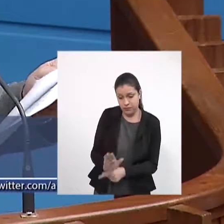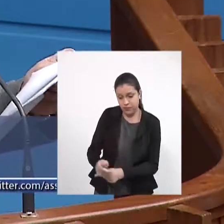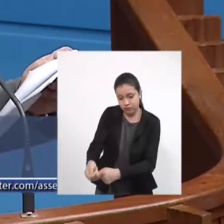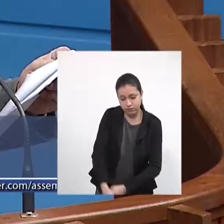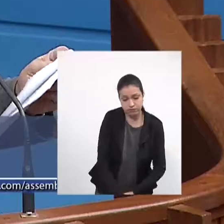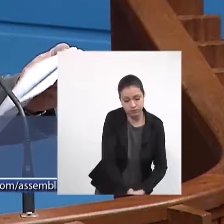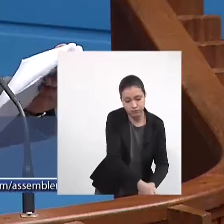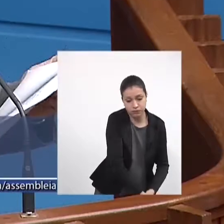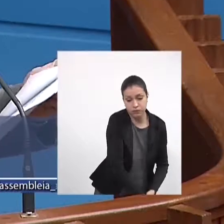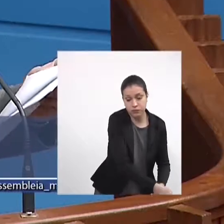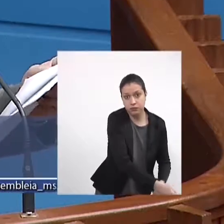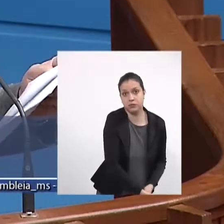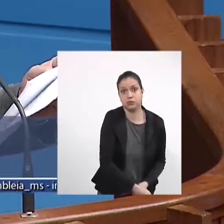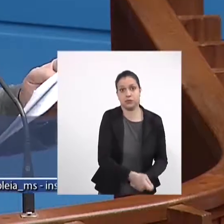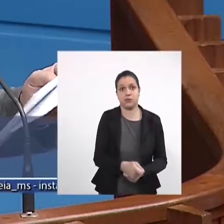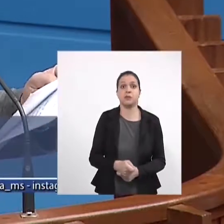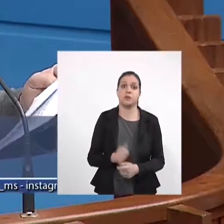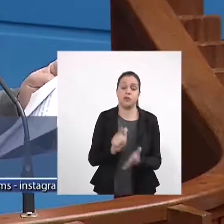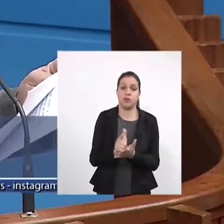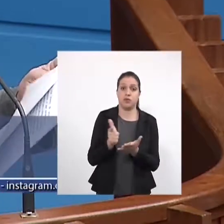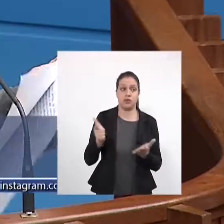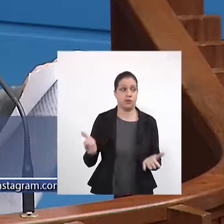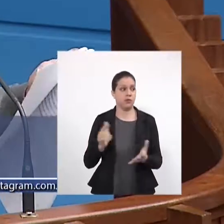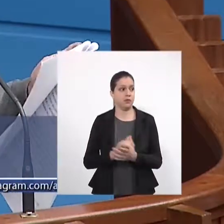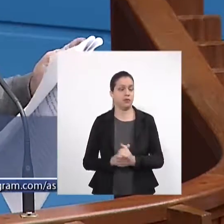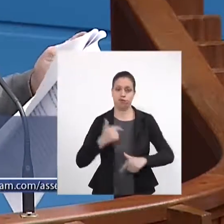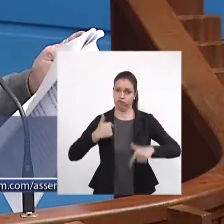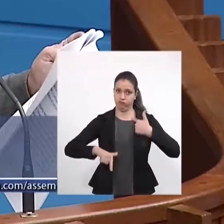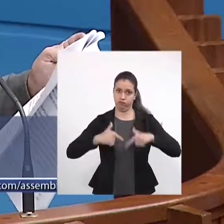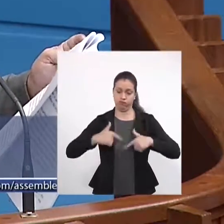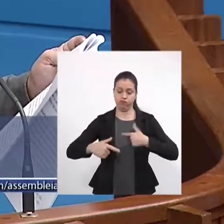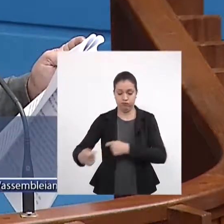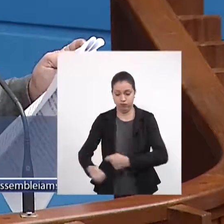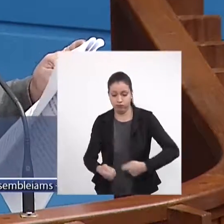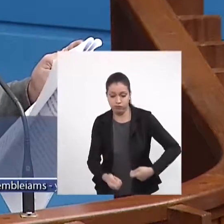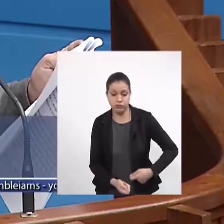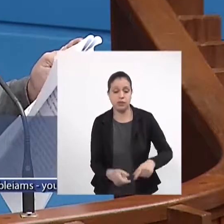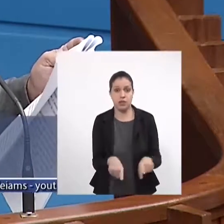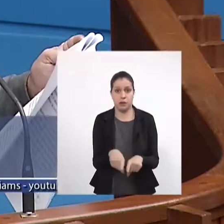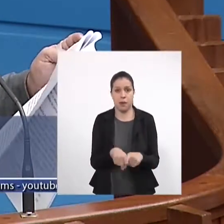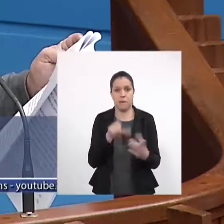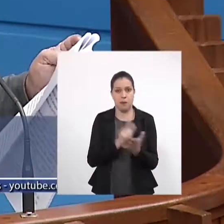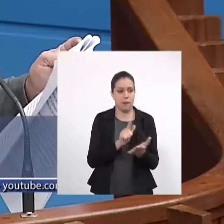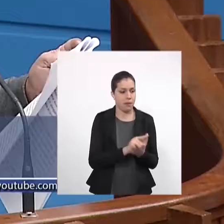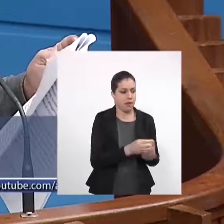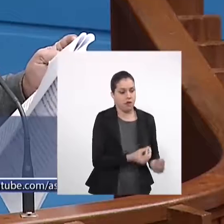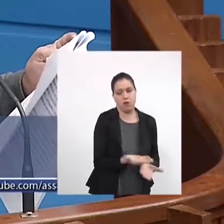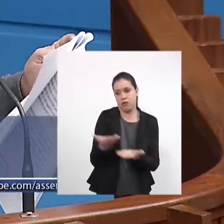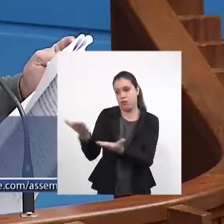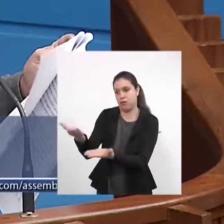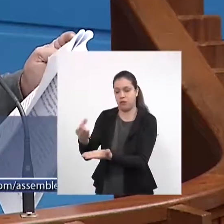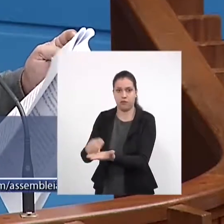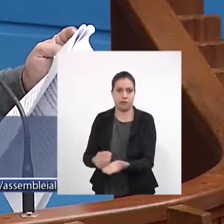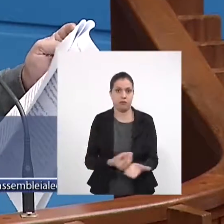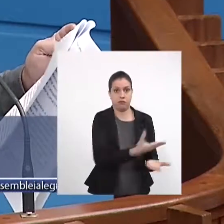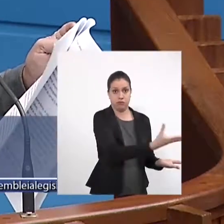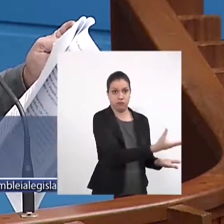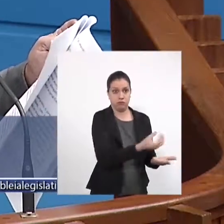do jornal, atuando como estafeta, levando o papel de um lado para o outro e